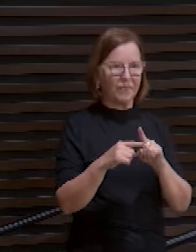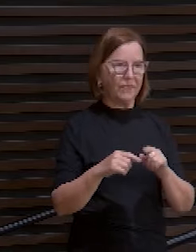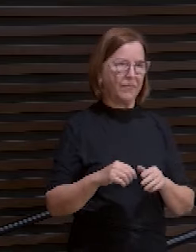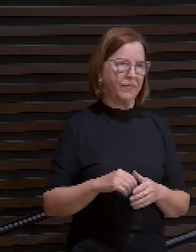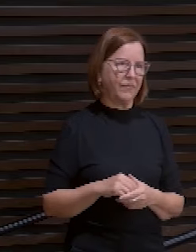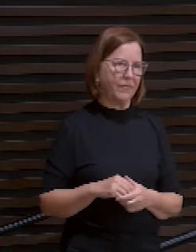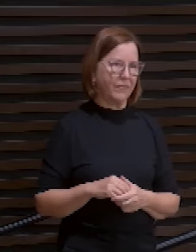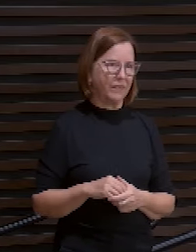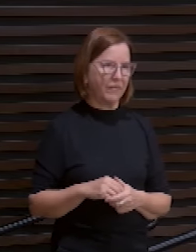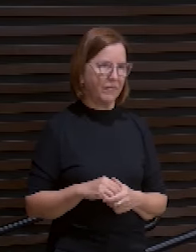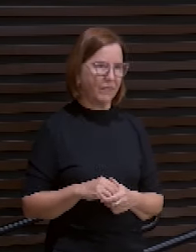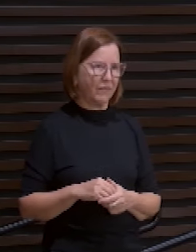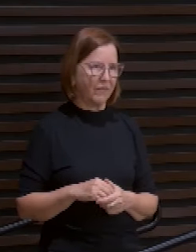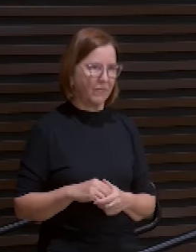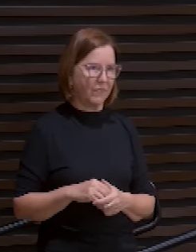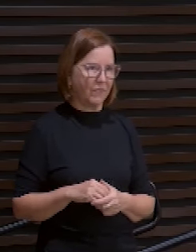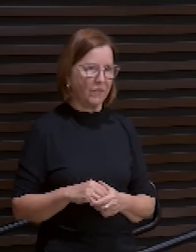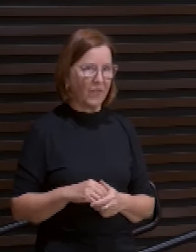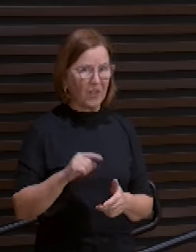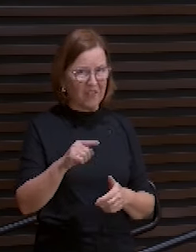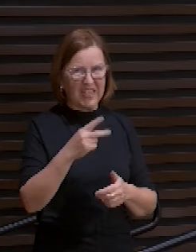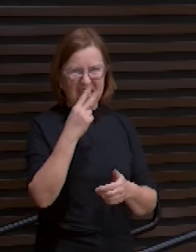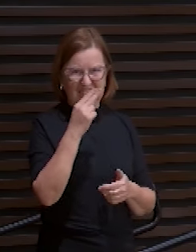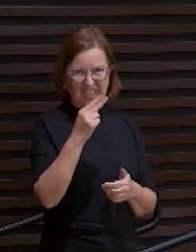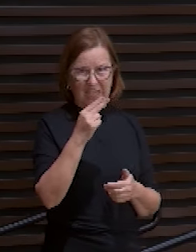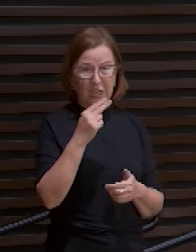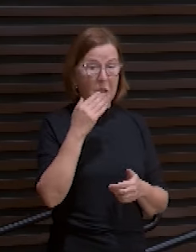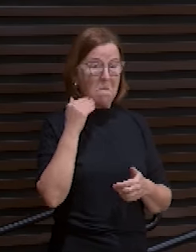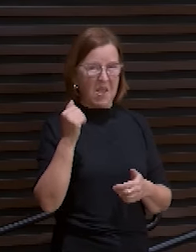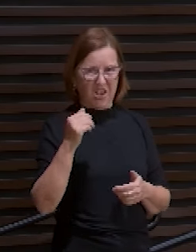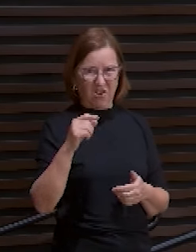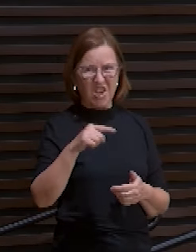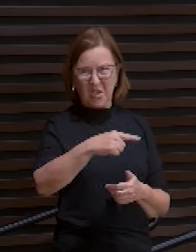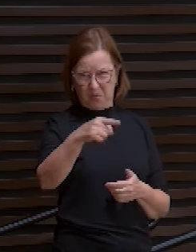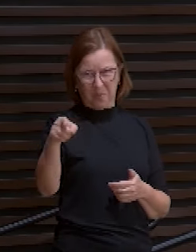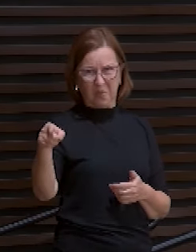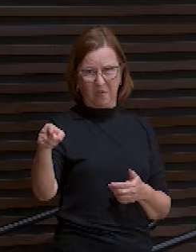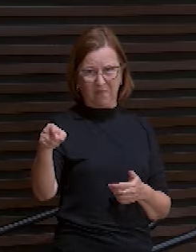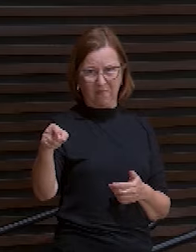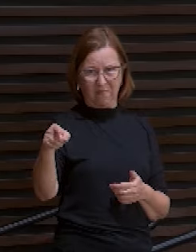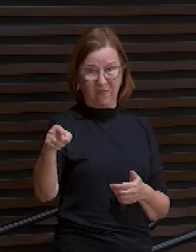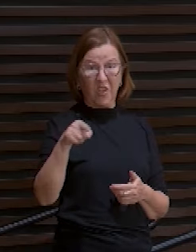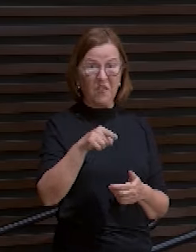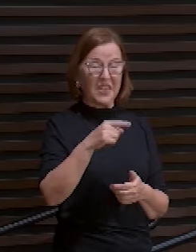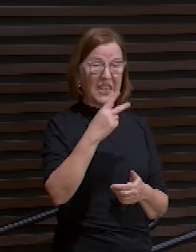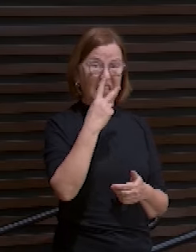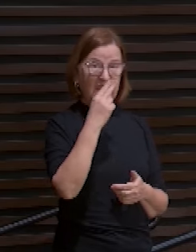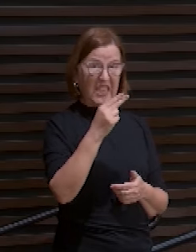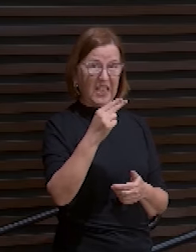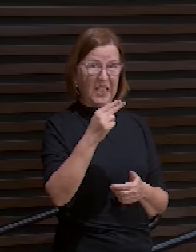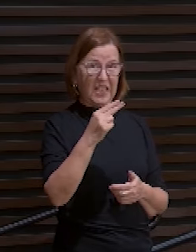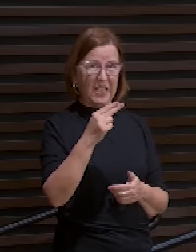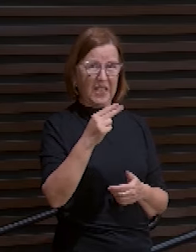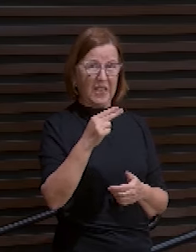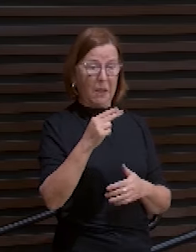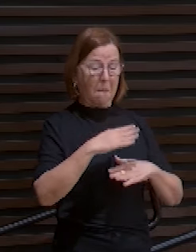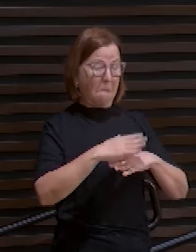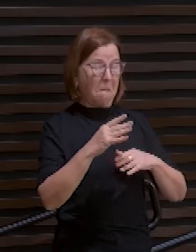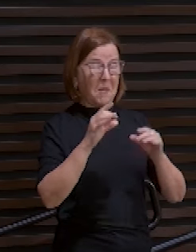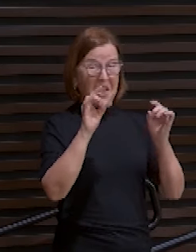igreja você se acha melhor que os outros você se acha mais especial que